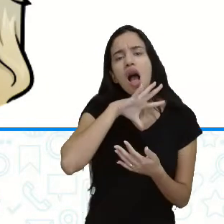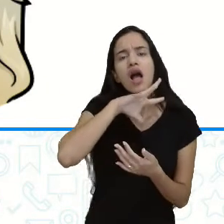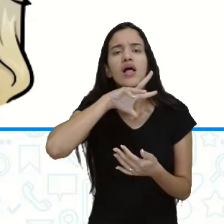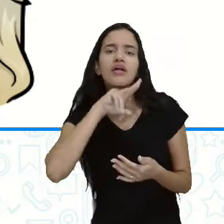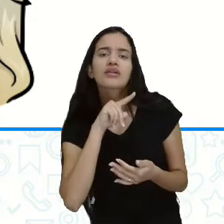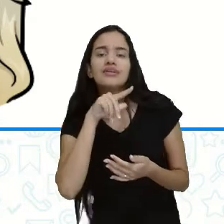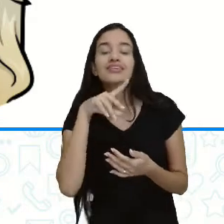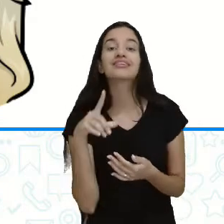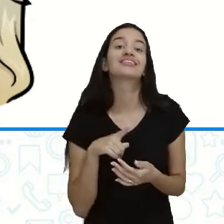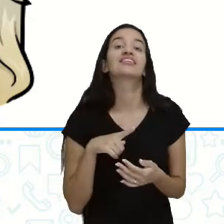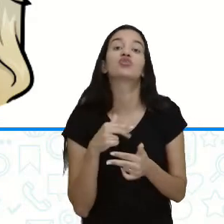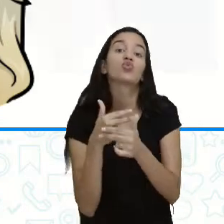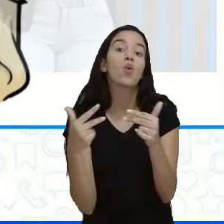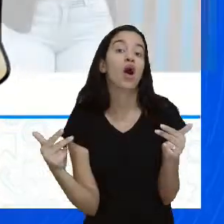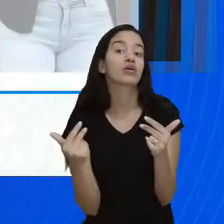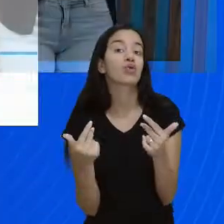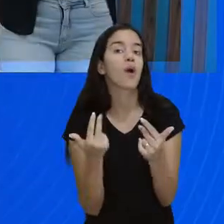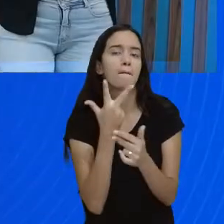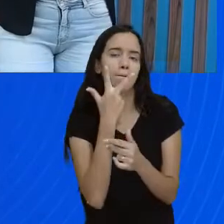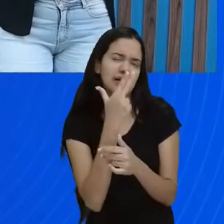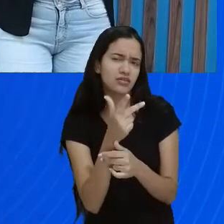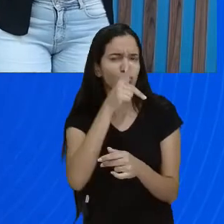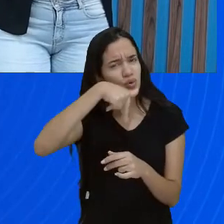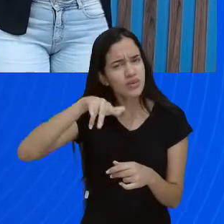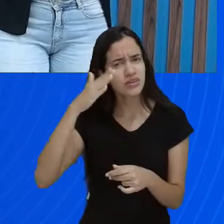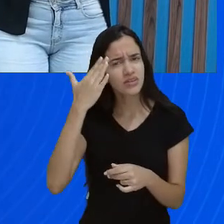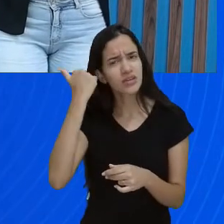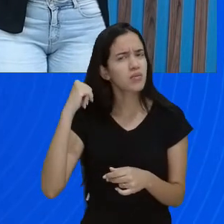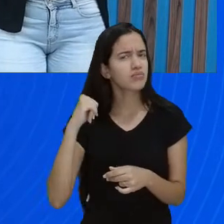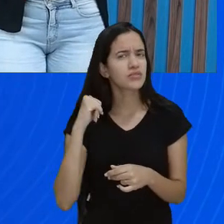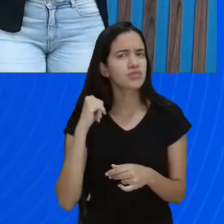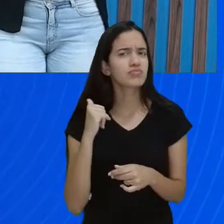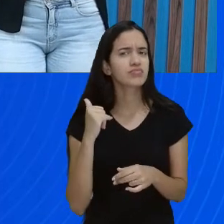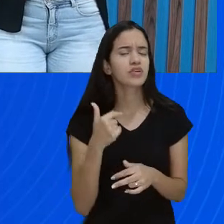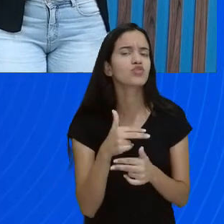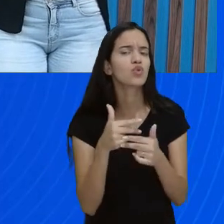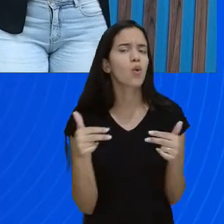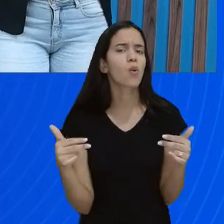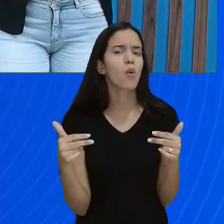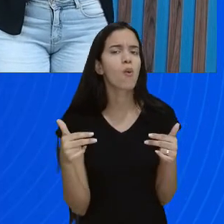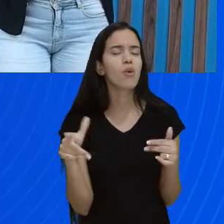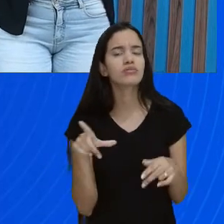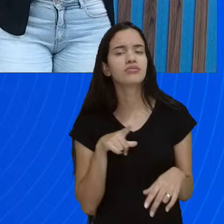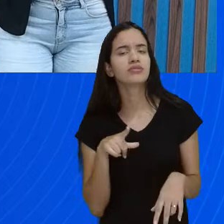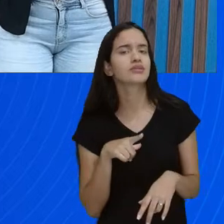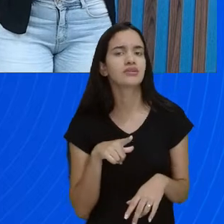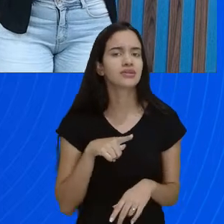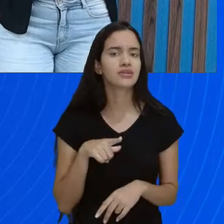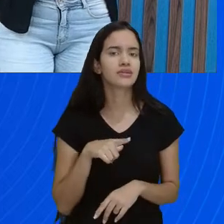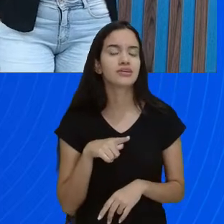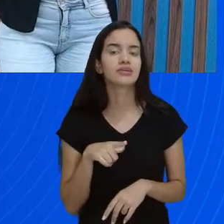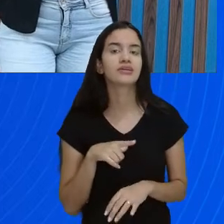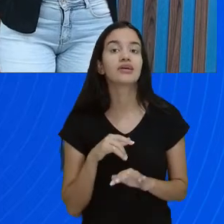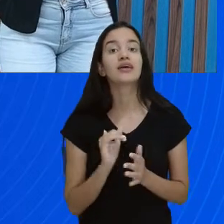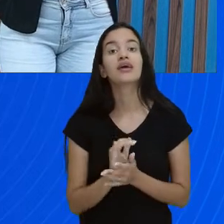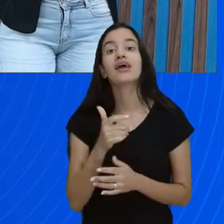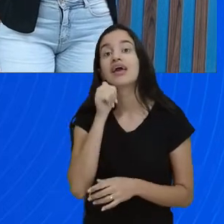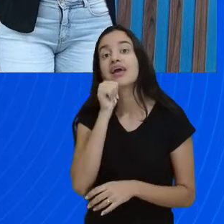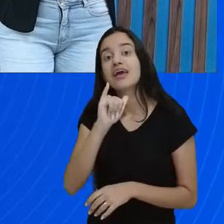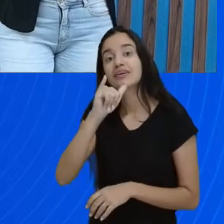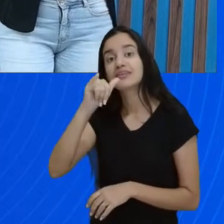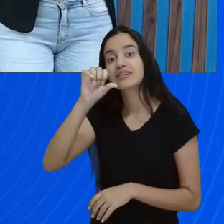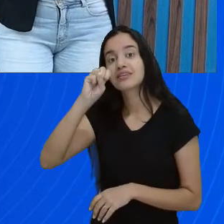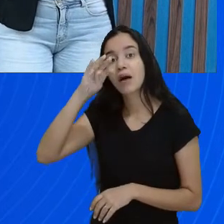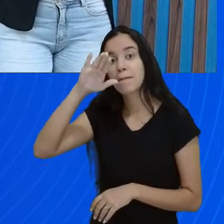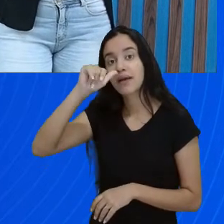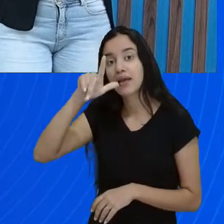animais têm duas coisas em comum. Você sabe quais são essas coisas que ele tem em comum? Isabela, fala aí para a